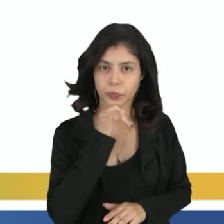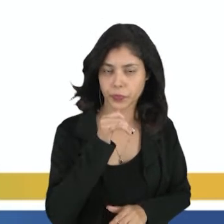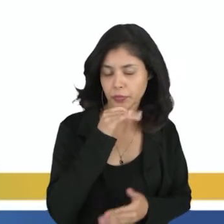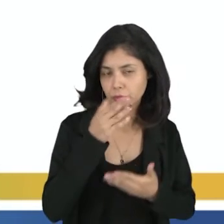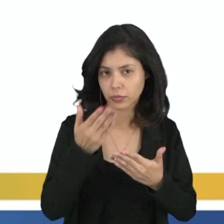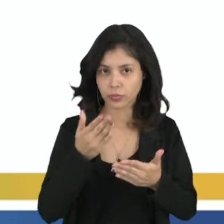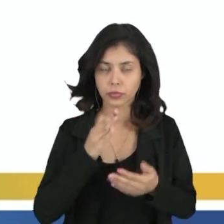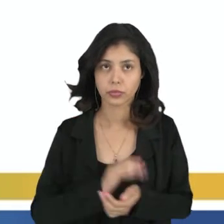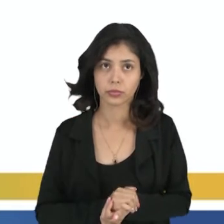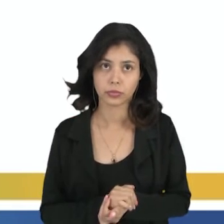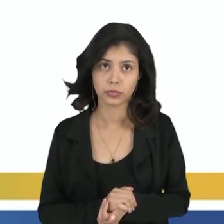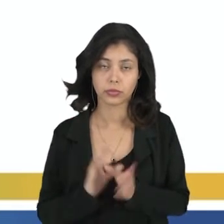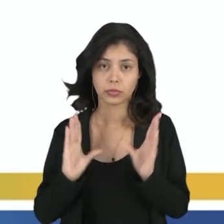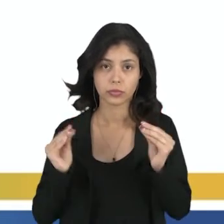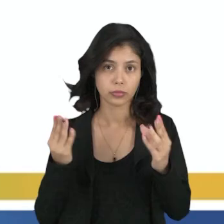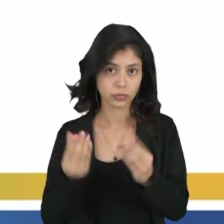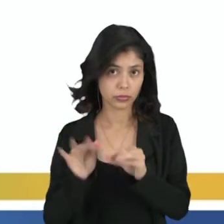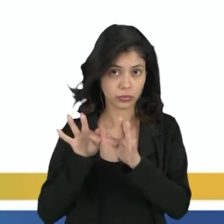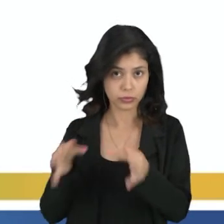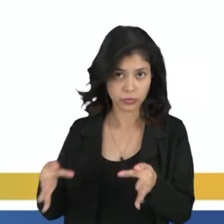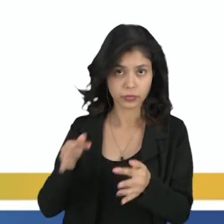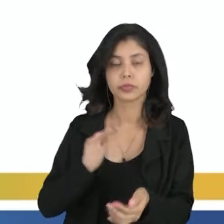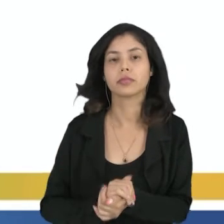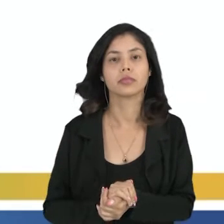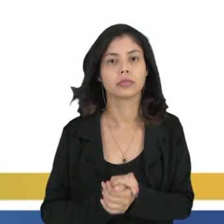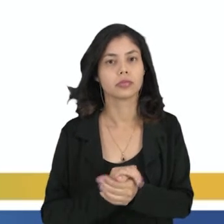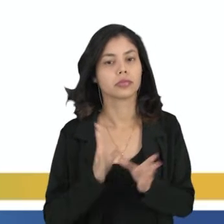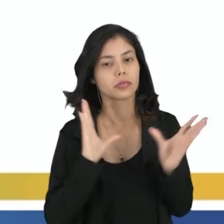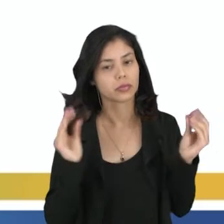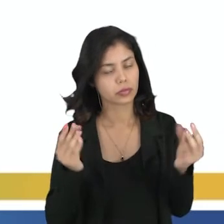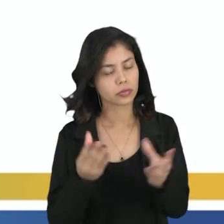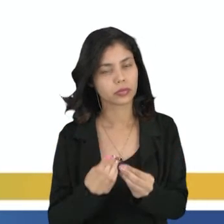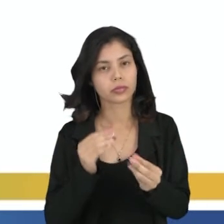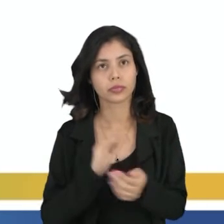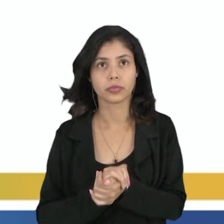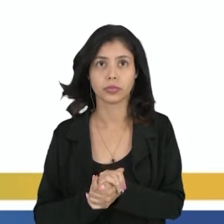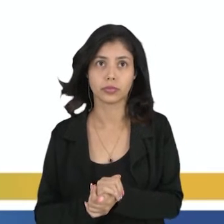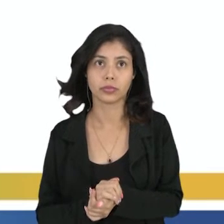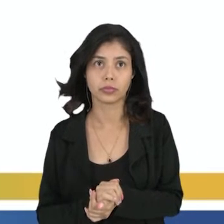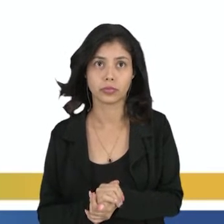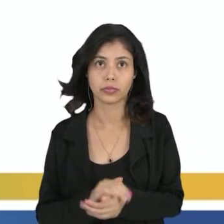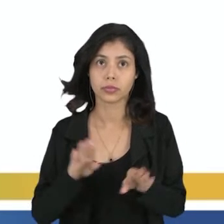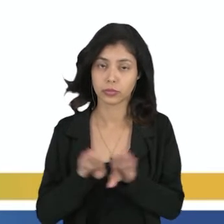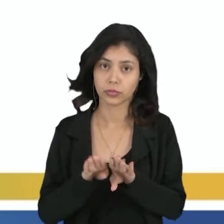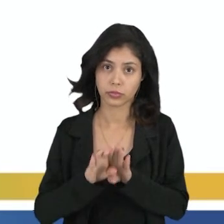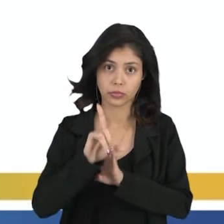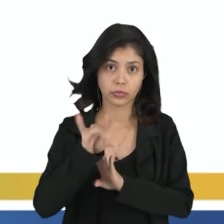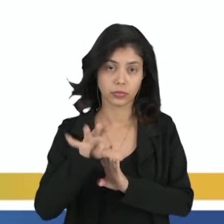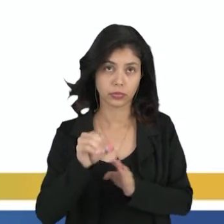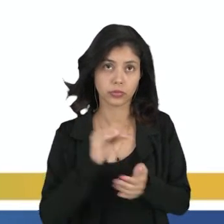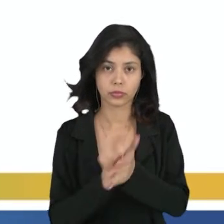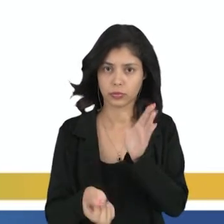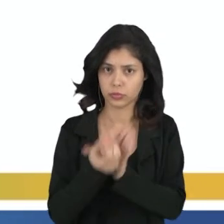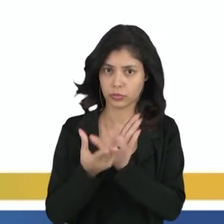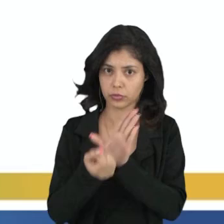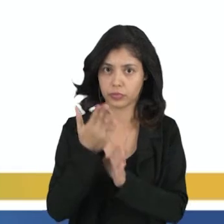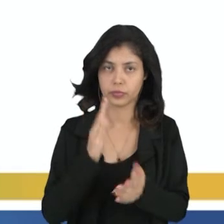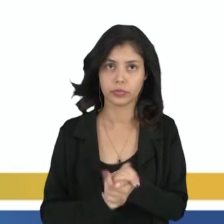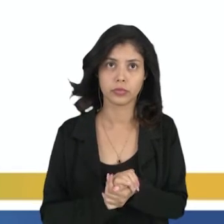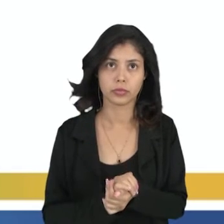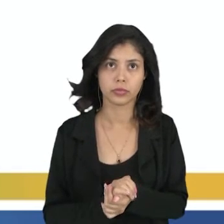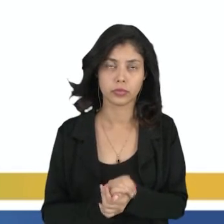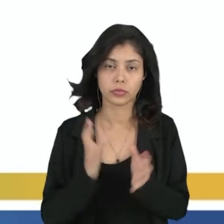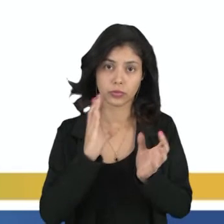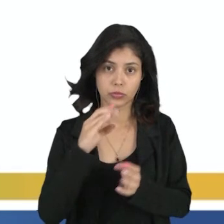nós temos aqui, ó, substância simples, substância composta, lado dos reagentes. Vamos lá para o lado do produto,